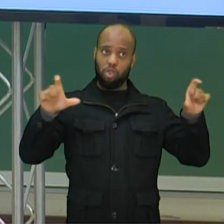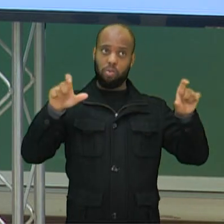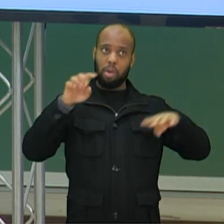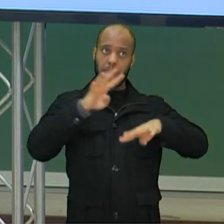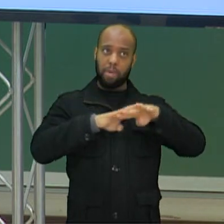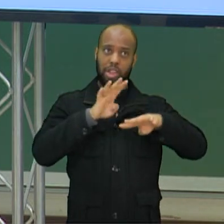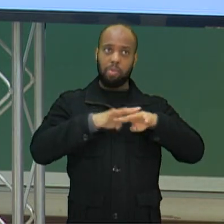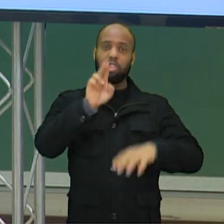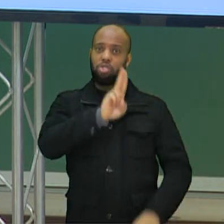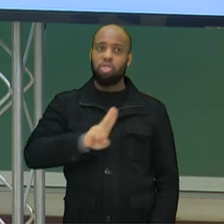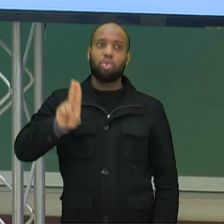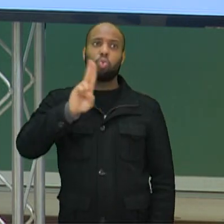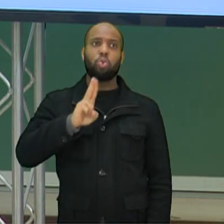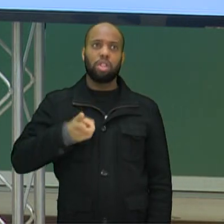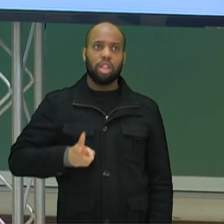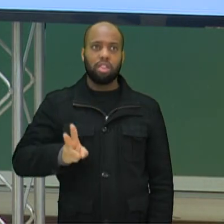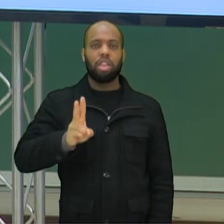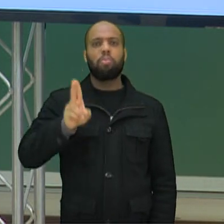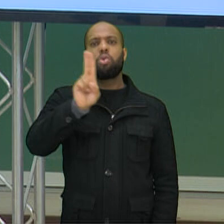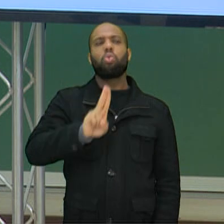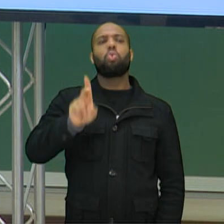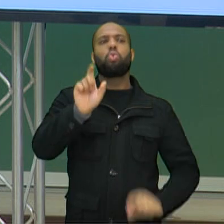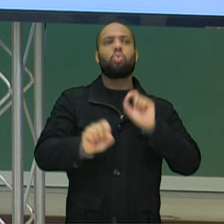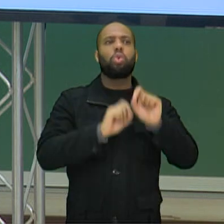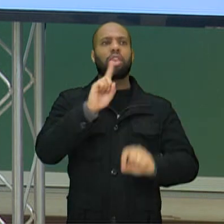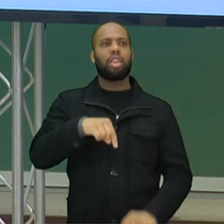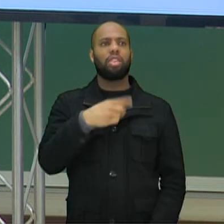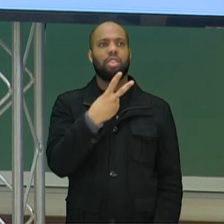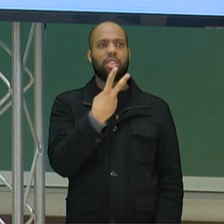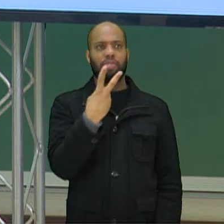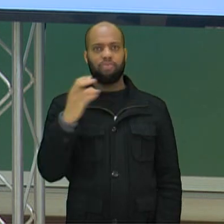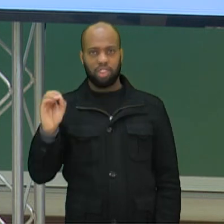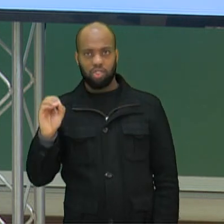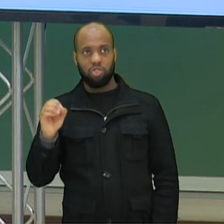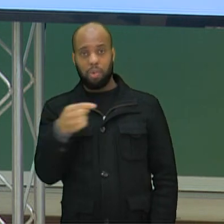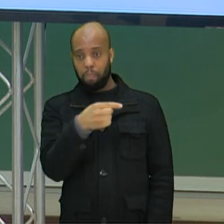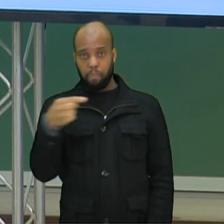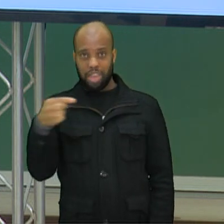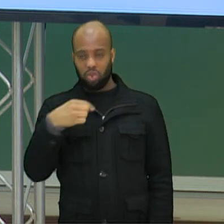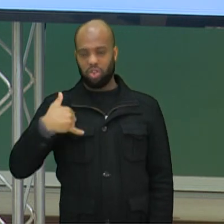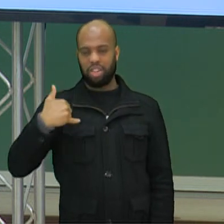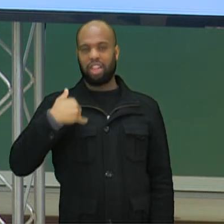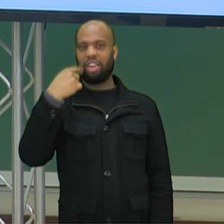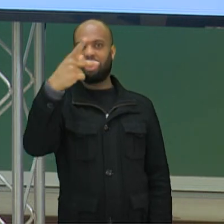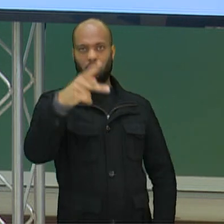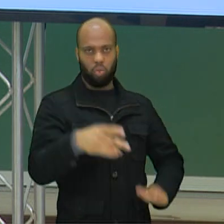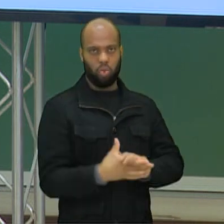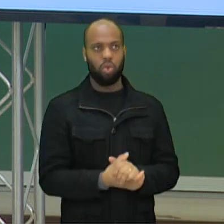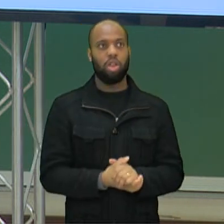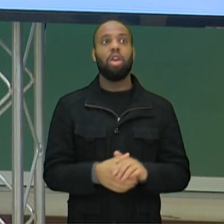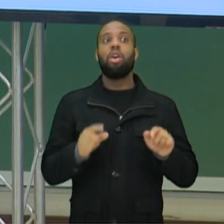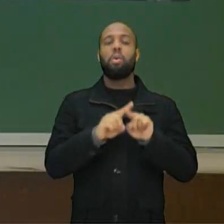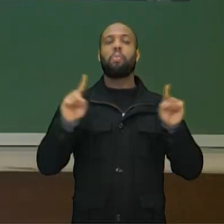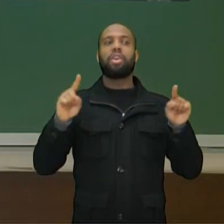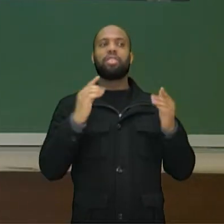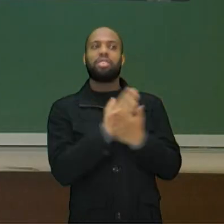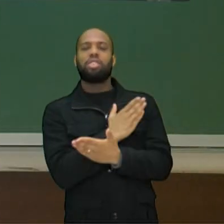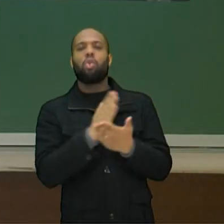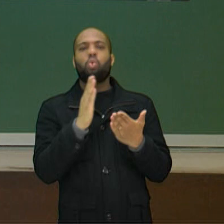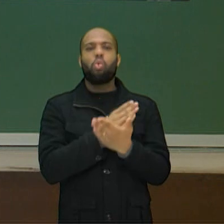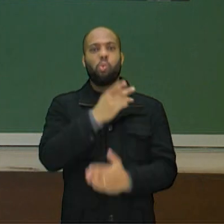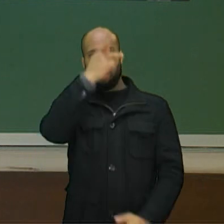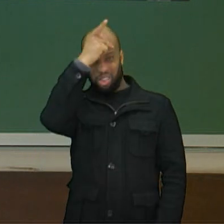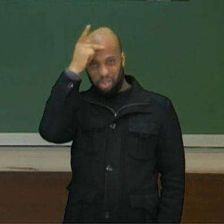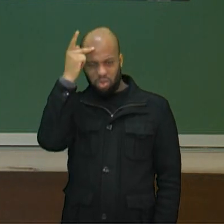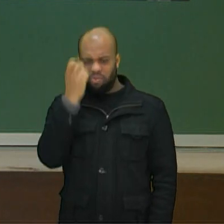fórmula mais comum, mais utilizada é 220 menos a idade. Porém, muitos autores vêm questionando